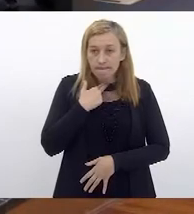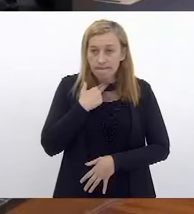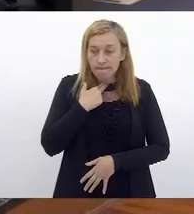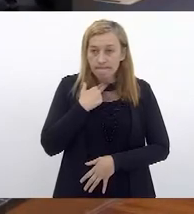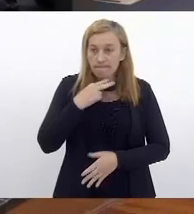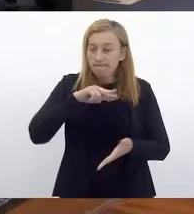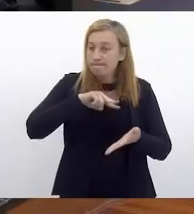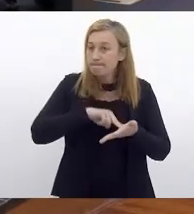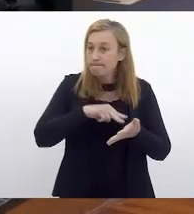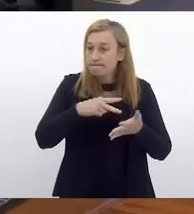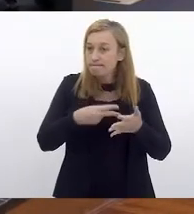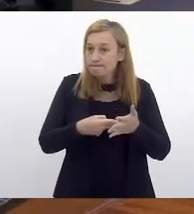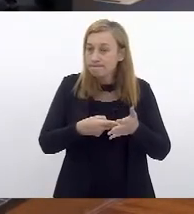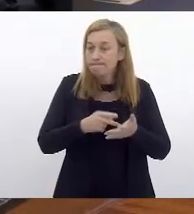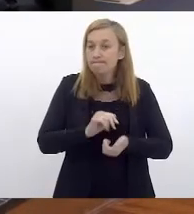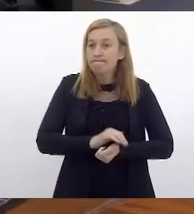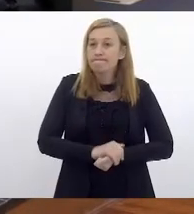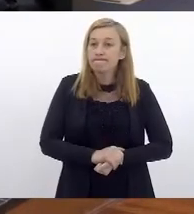interpretar